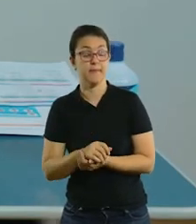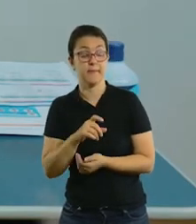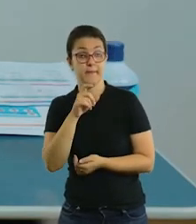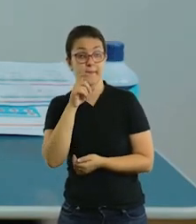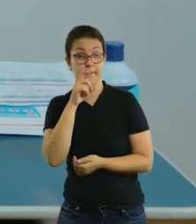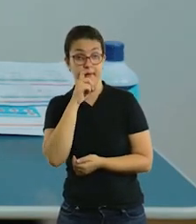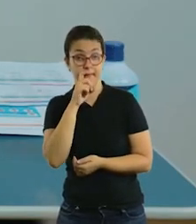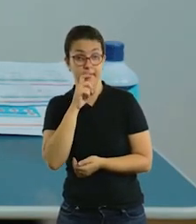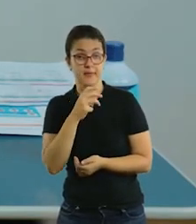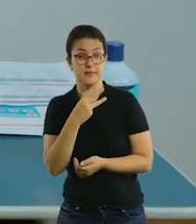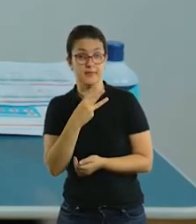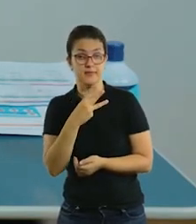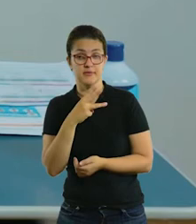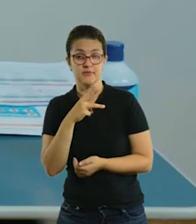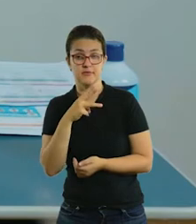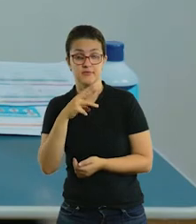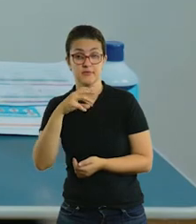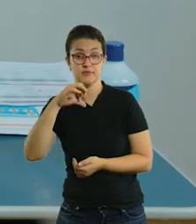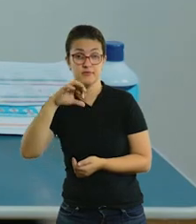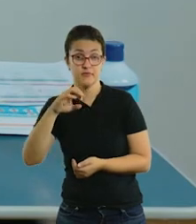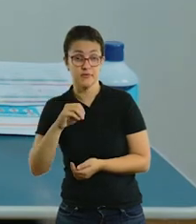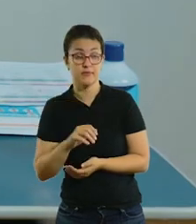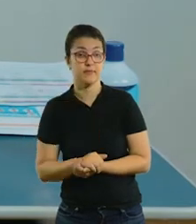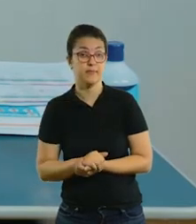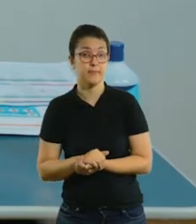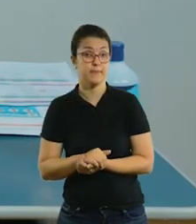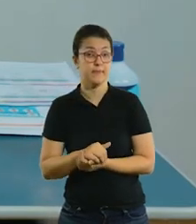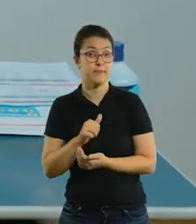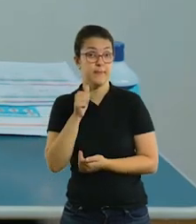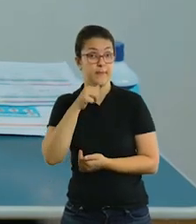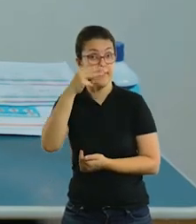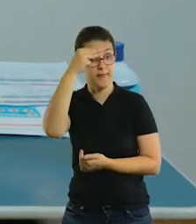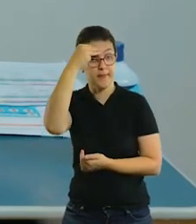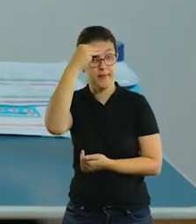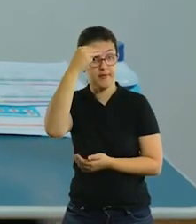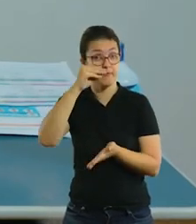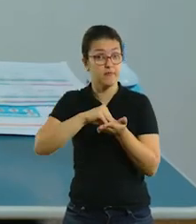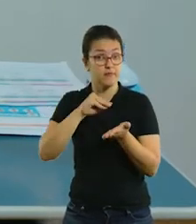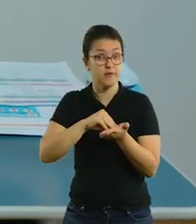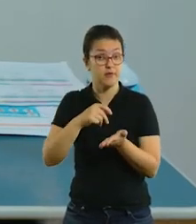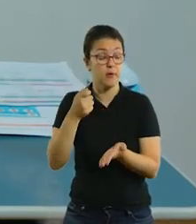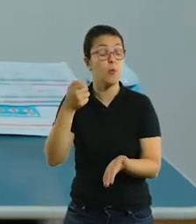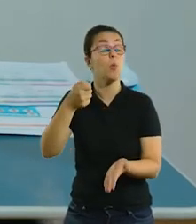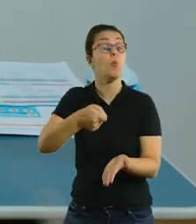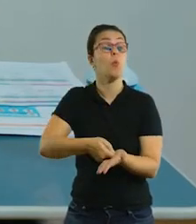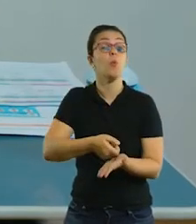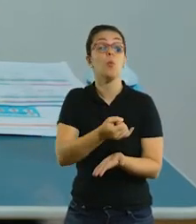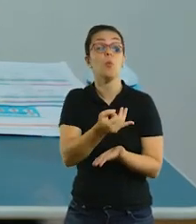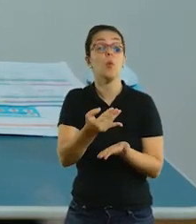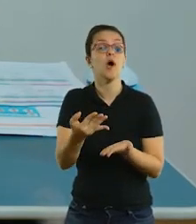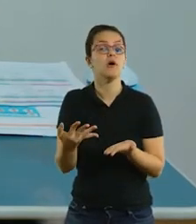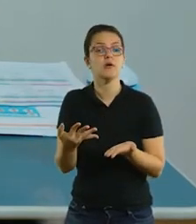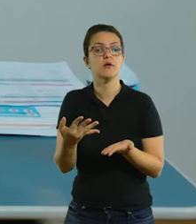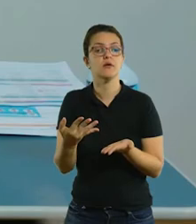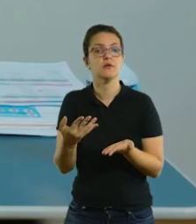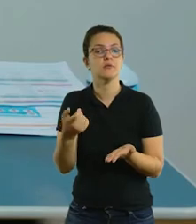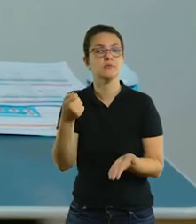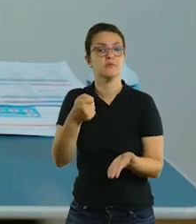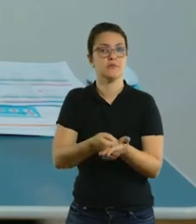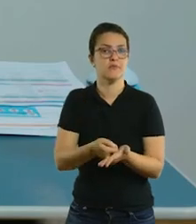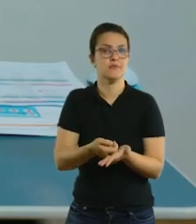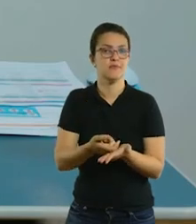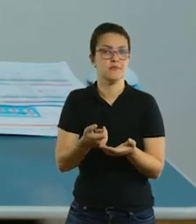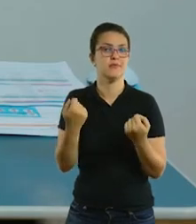economizou R$ 390. A madrinha do menino completará o valor que faltar. Quanto a madrinha de Marcos precisará dar para comprar